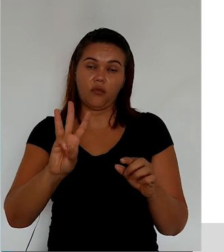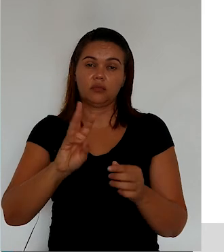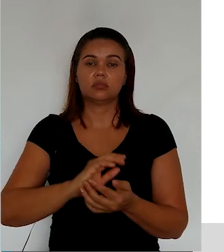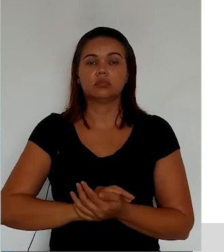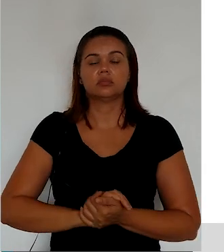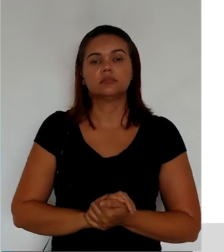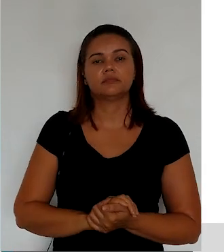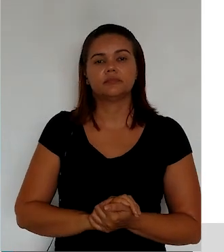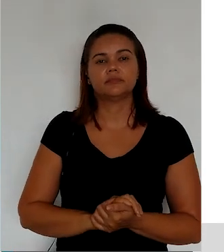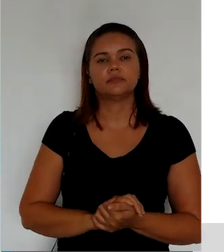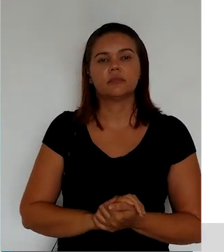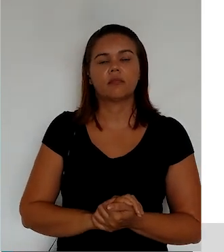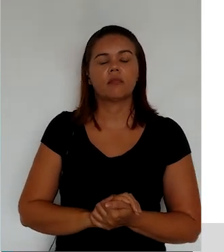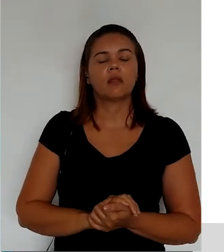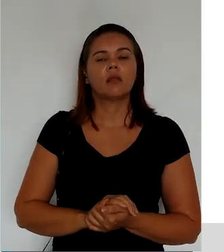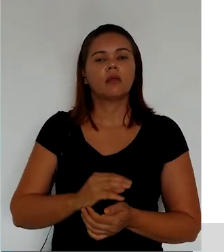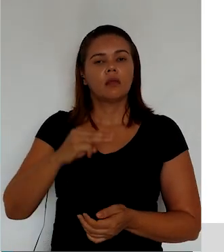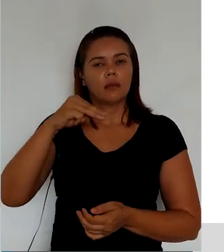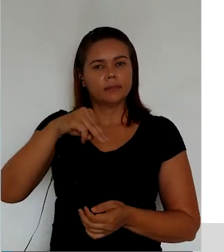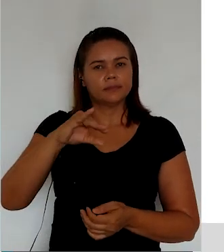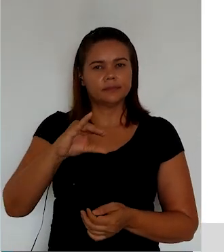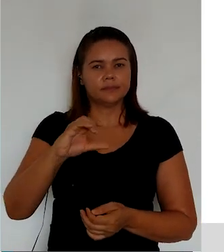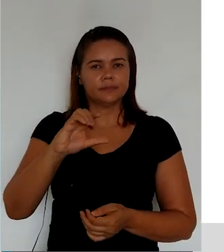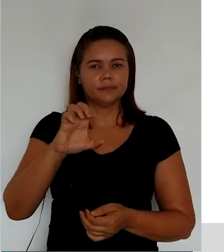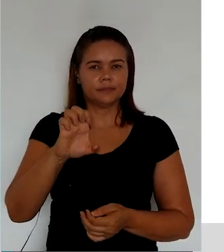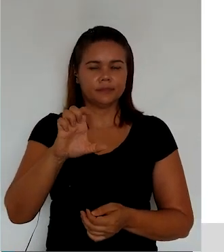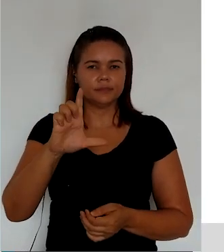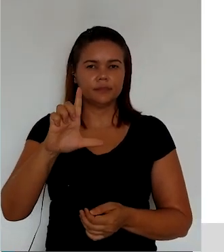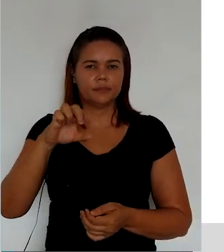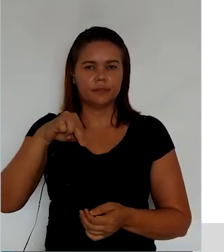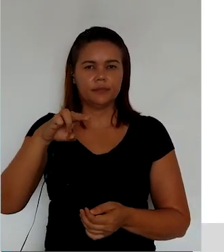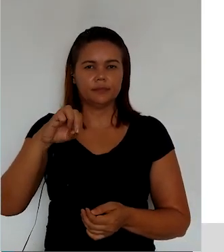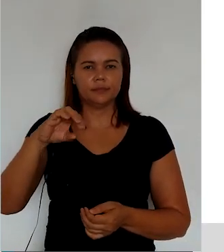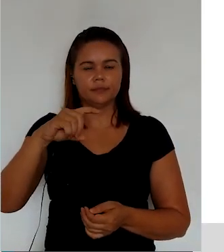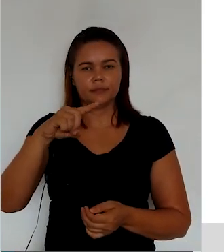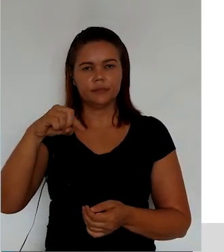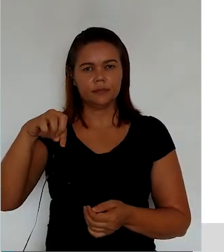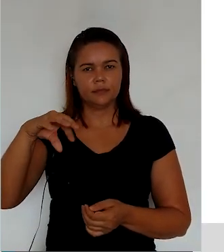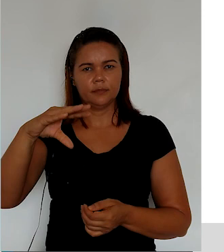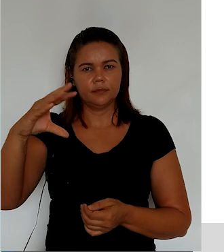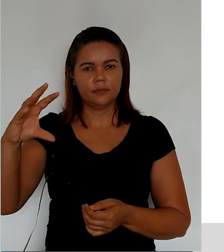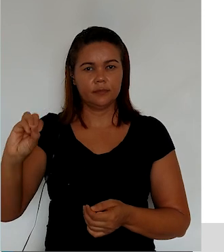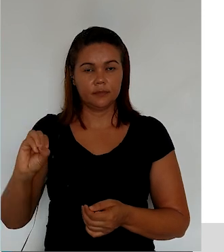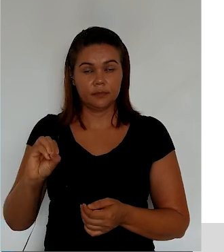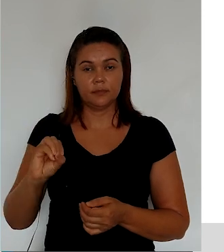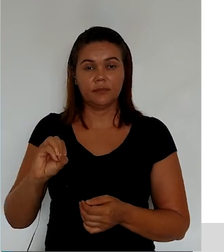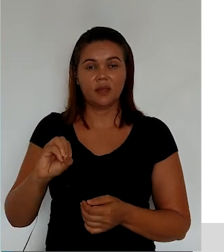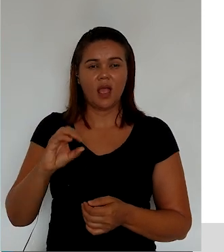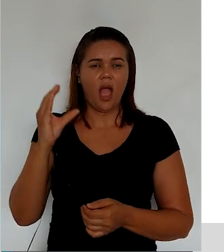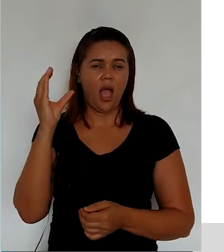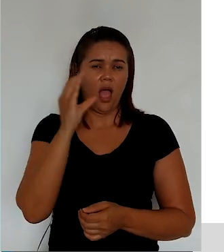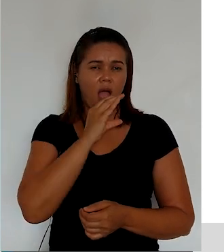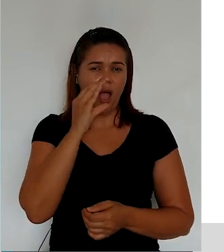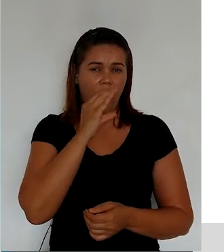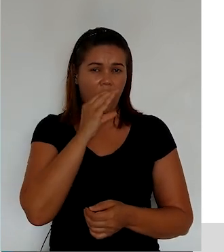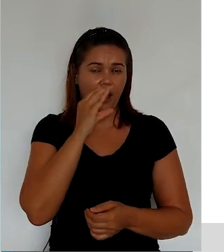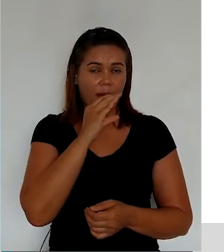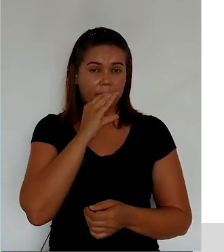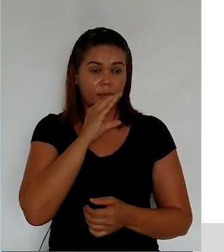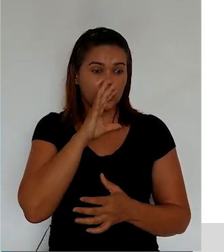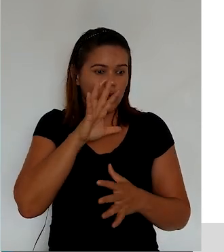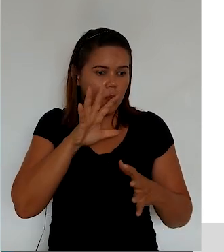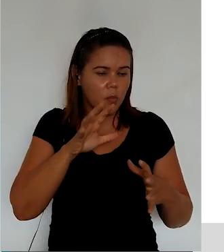Devido à mielinização, a condução do impulso torna-se rápida e